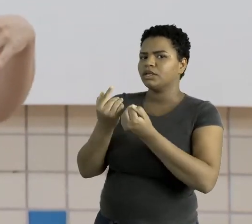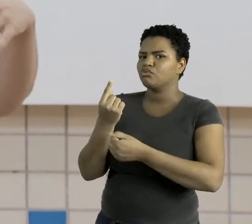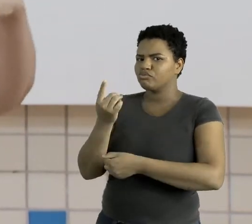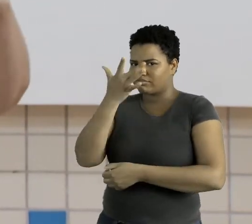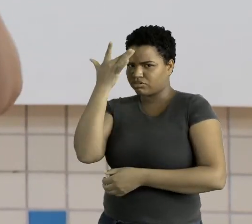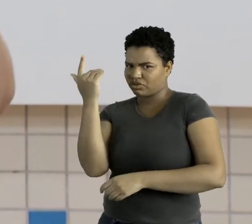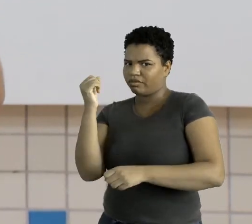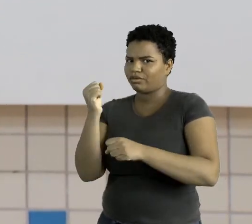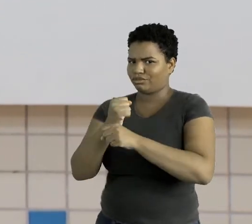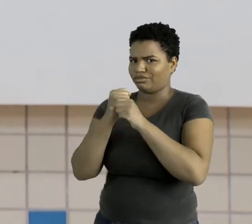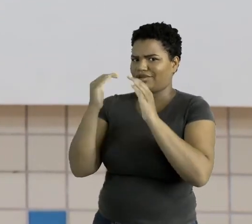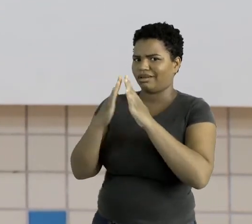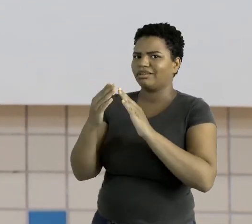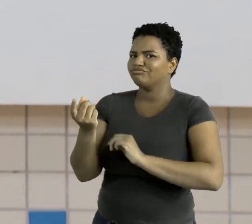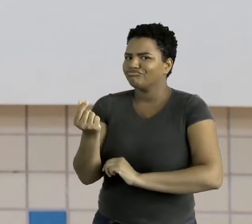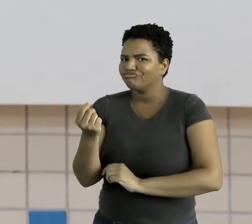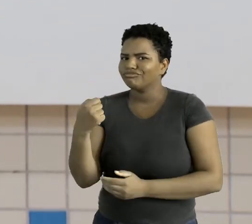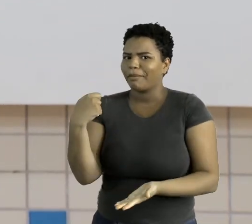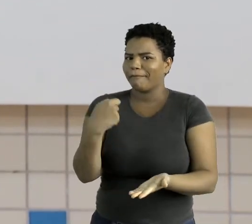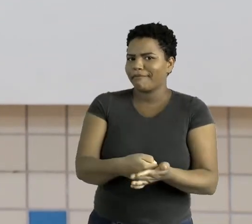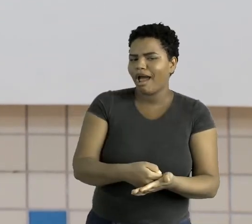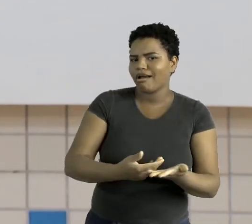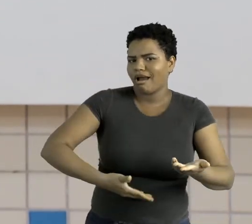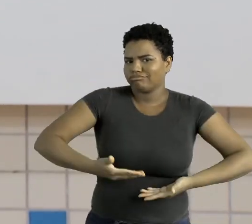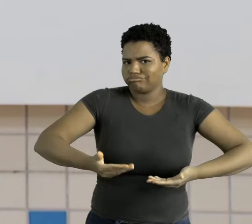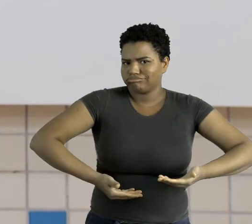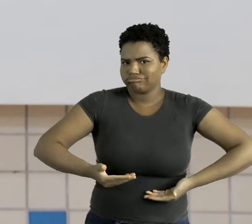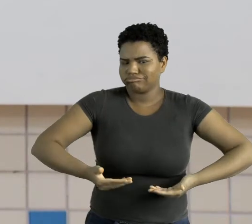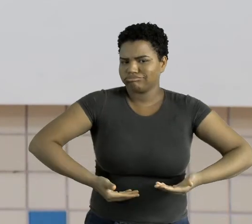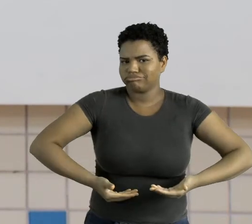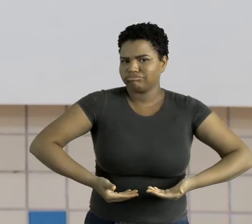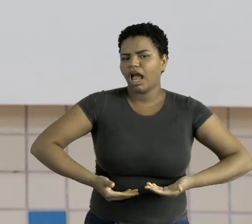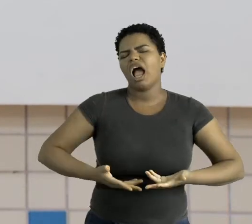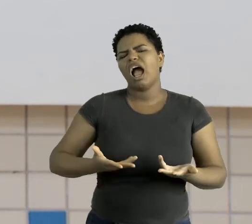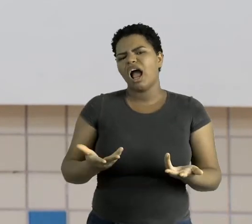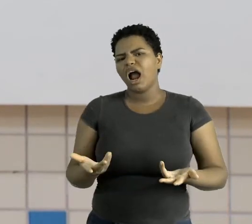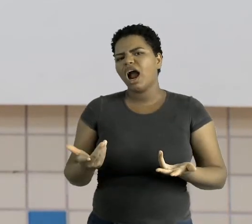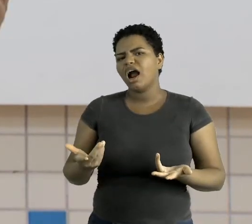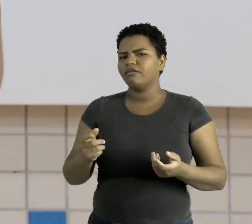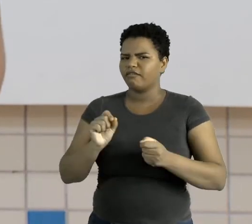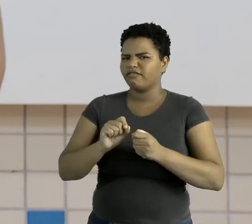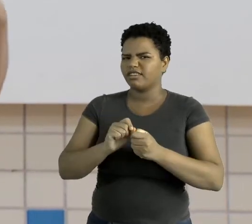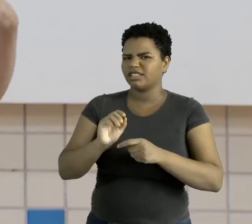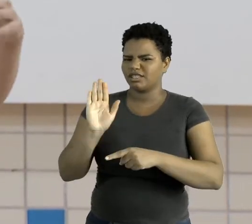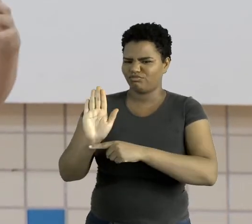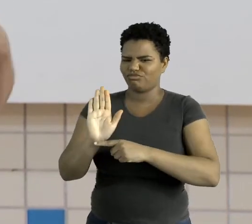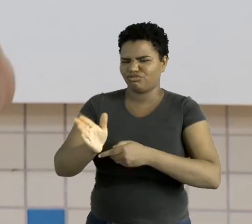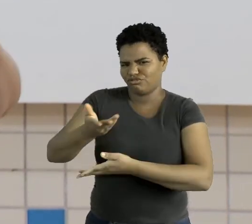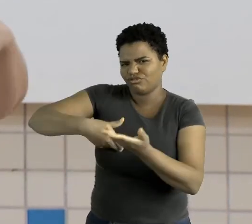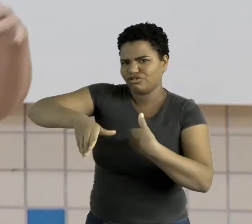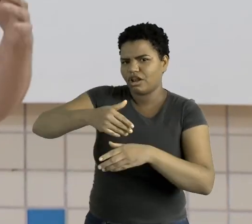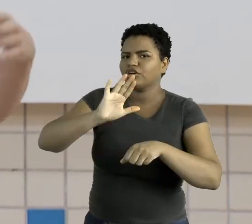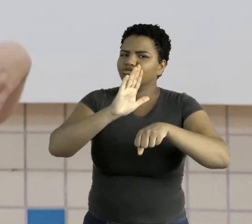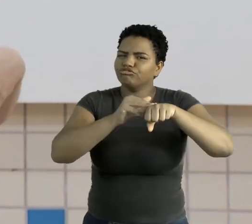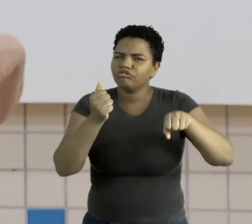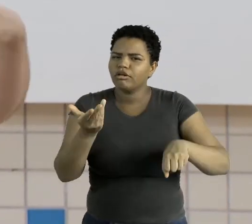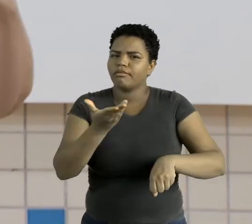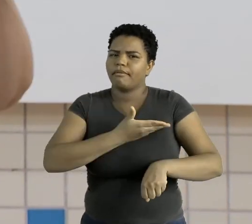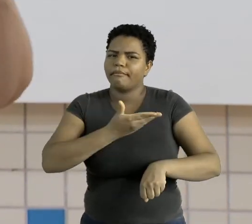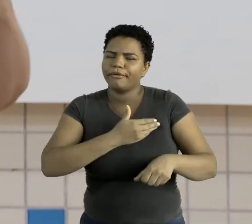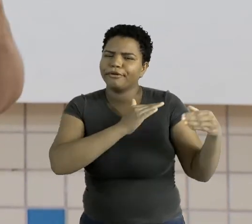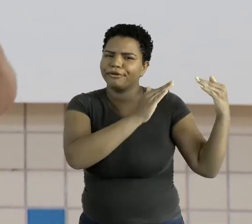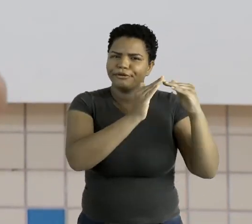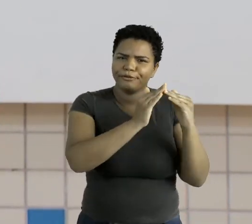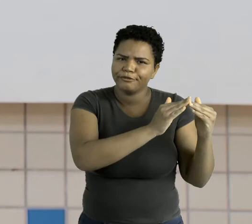dinheiro para contratar uma construtora, aí fala, vamos fazer um mutirão aqui em casa. Aí chama os amigos, os vizinhos,